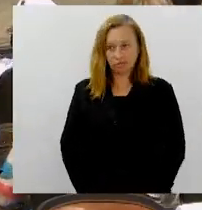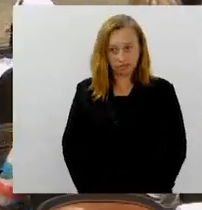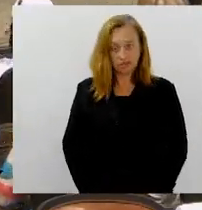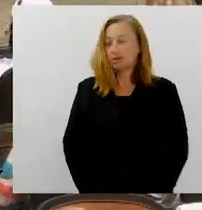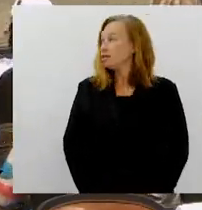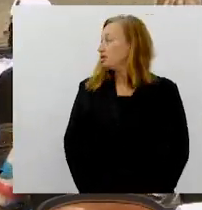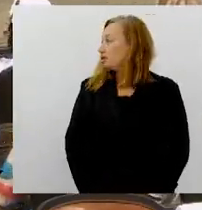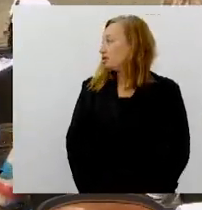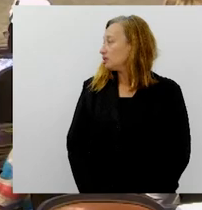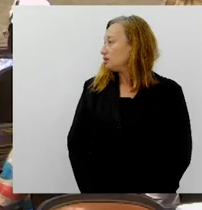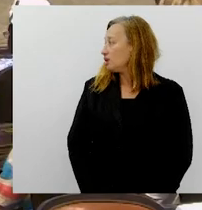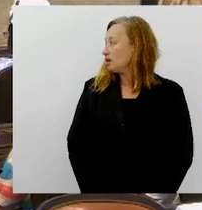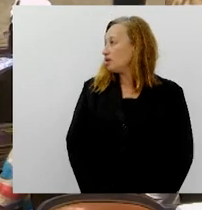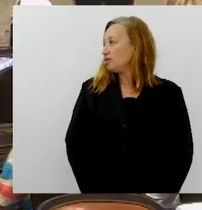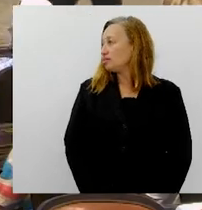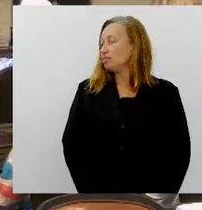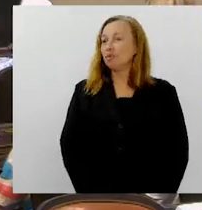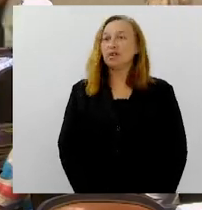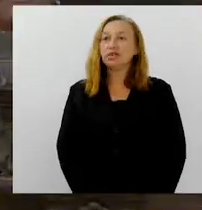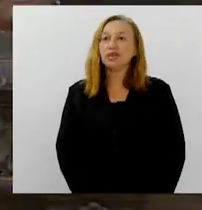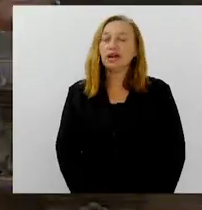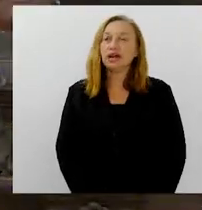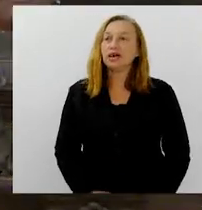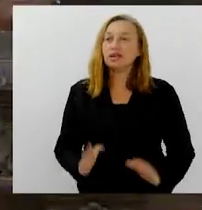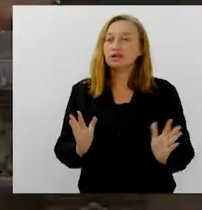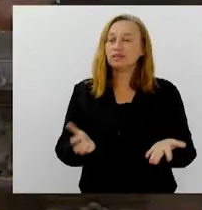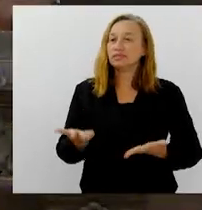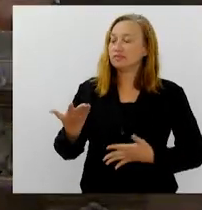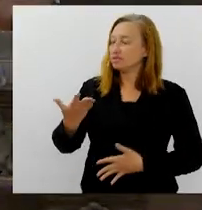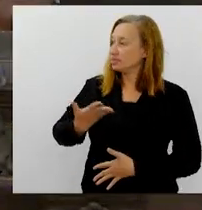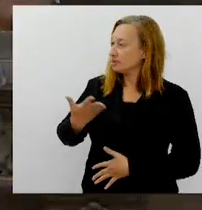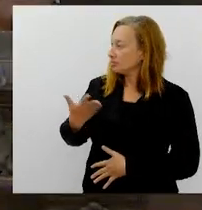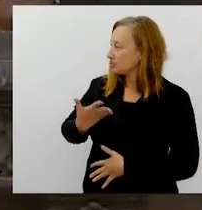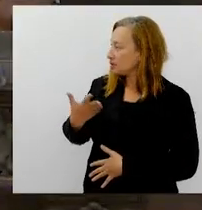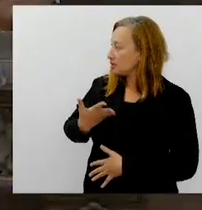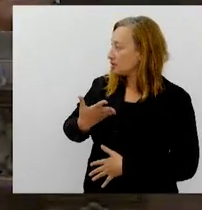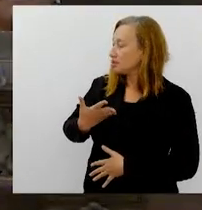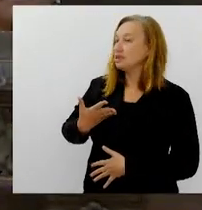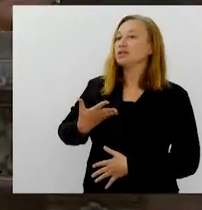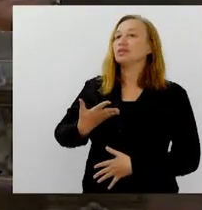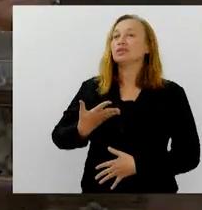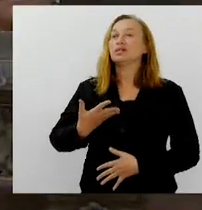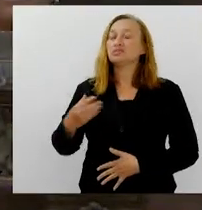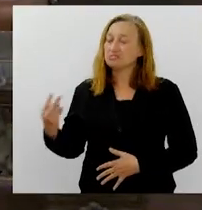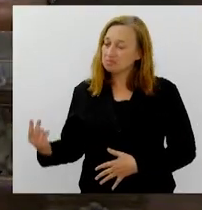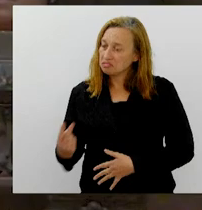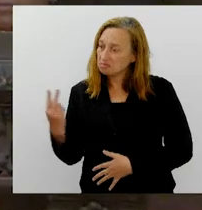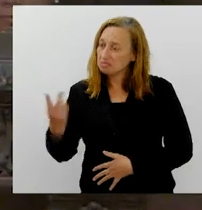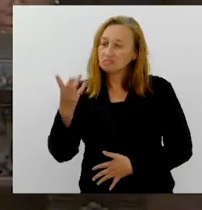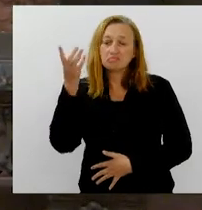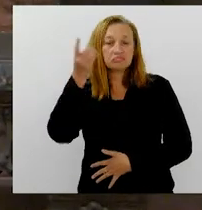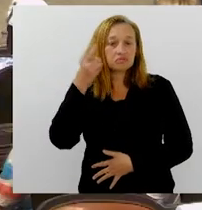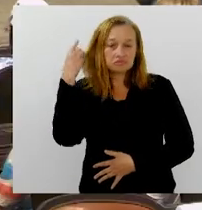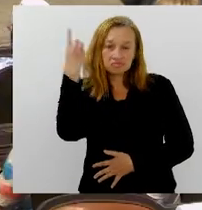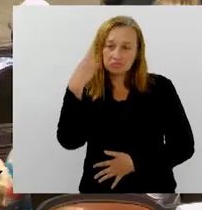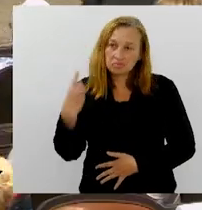Agora nós vamos passar a palavra para a nossa querida companheira e amiga, valorosa deputada Dani